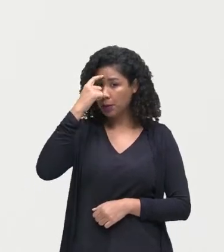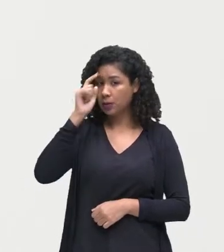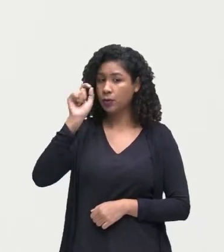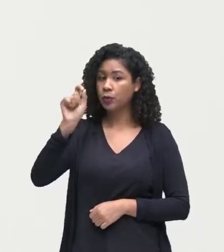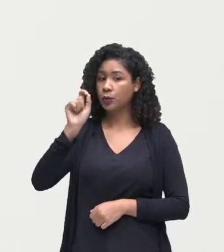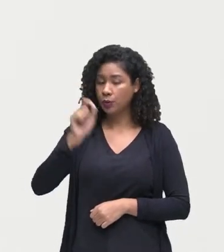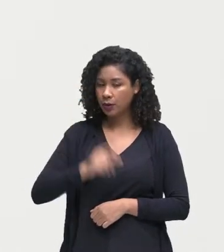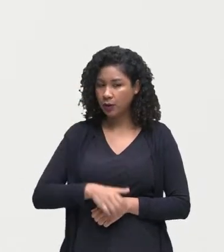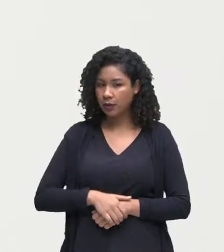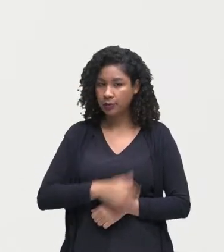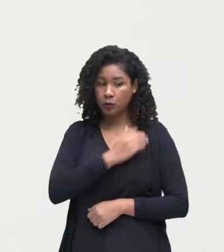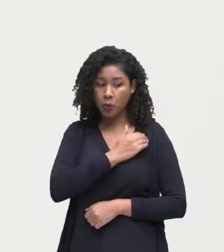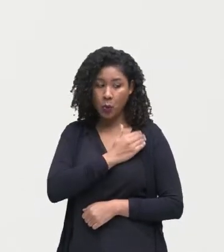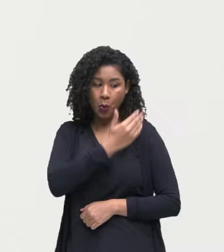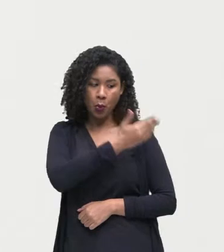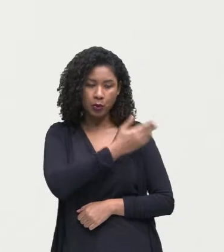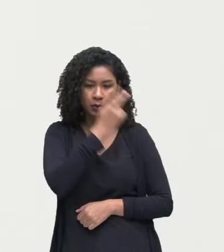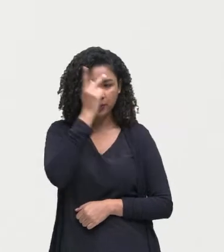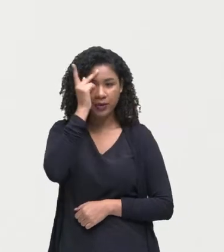né?